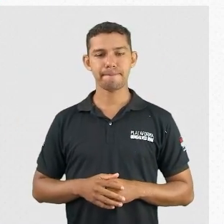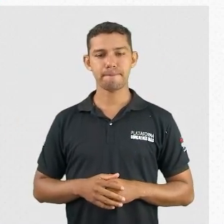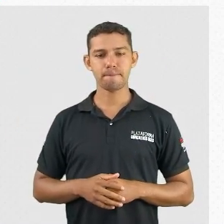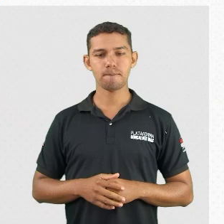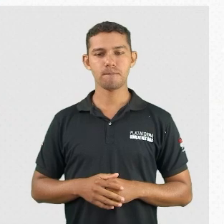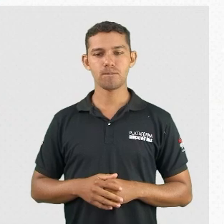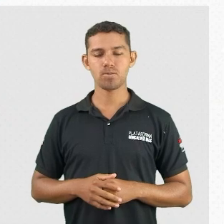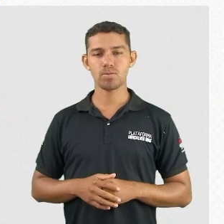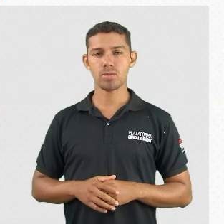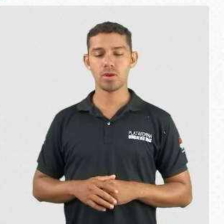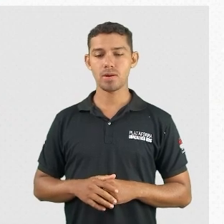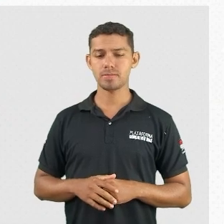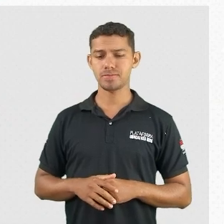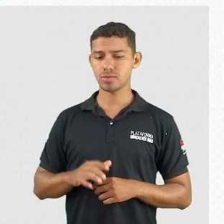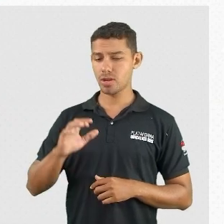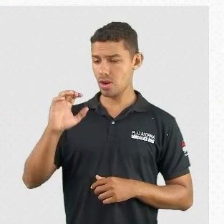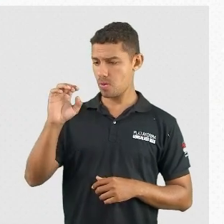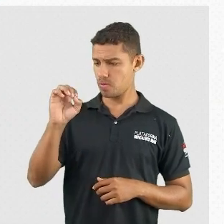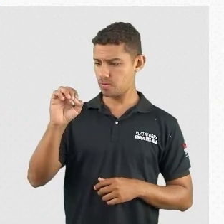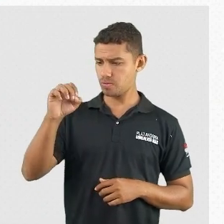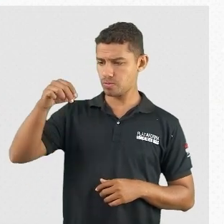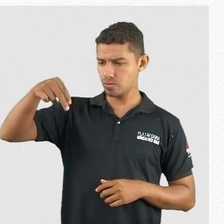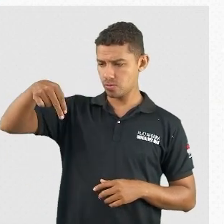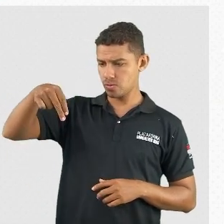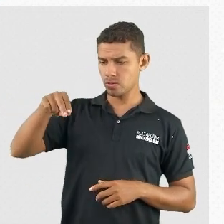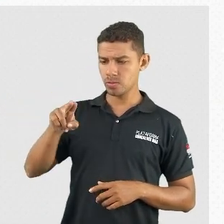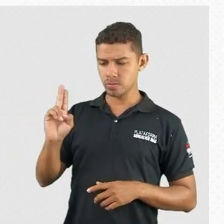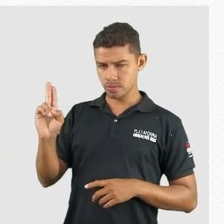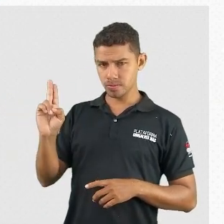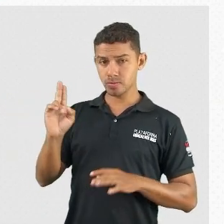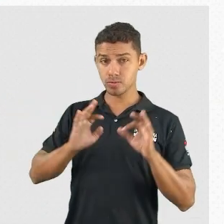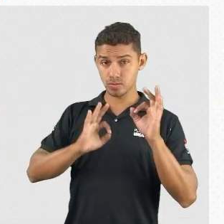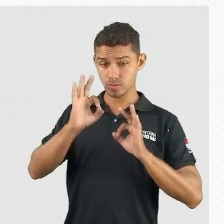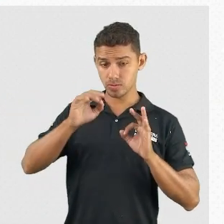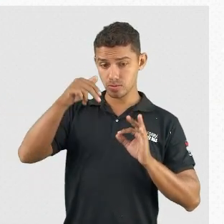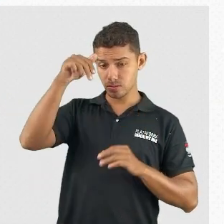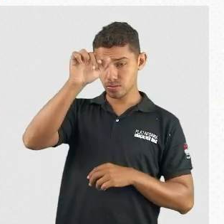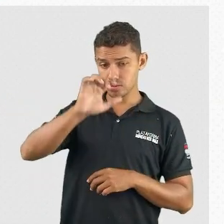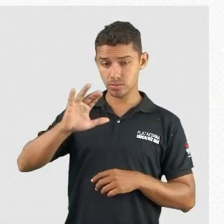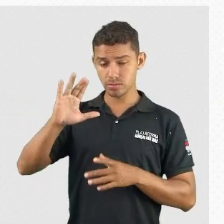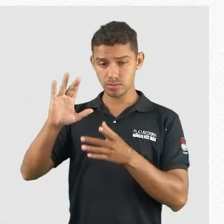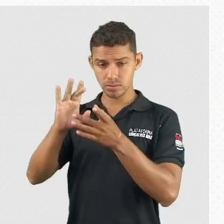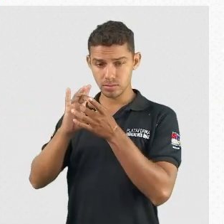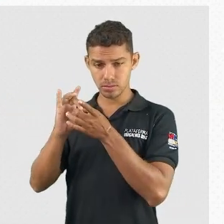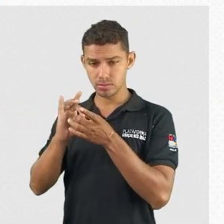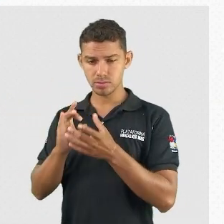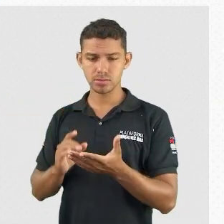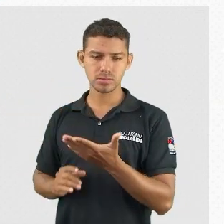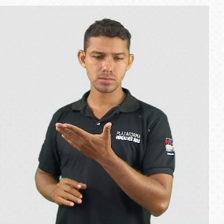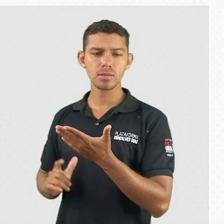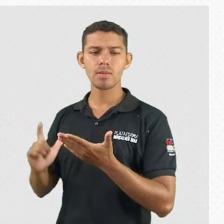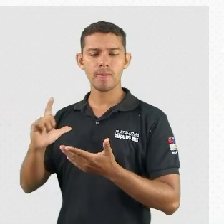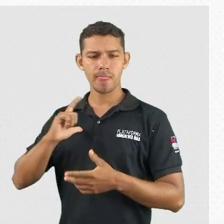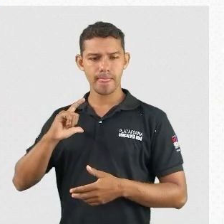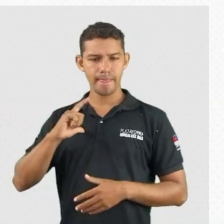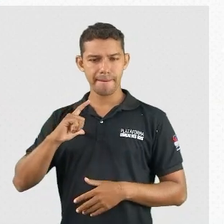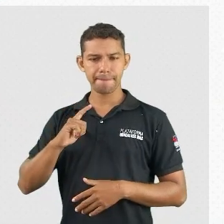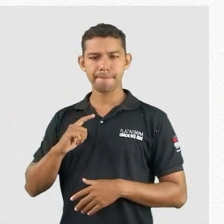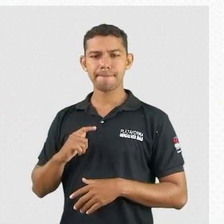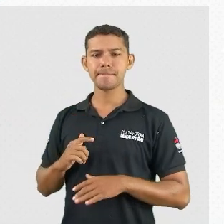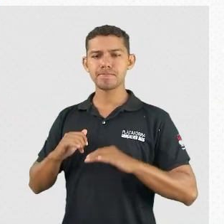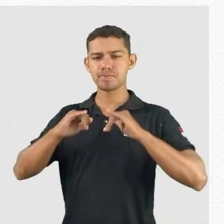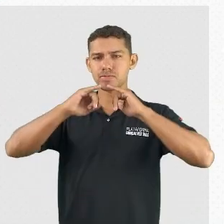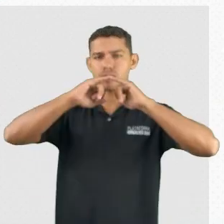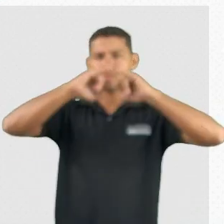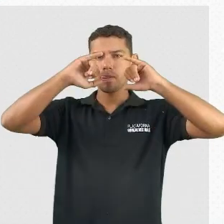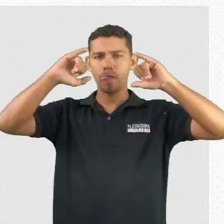a ONU, né, traz essa compreensão de que nós temos aqui, olha só, nesse diagrama que vocês estão